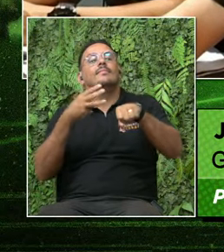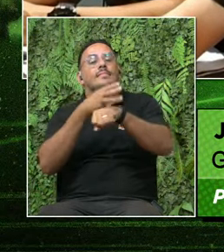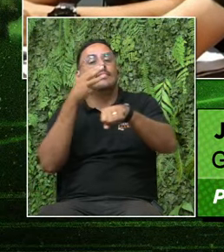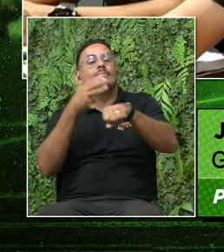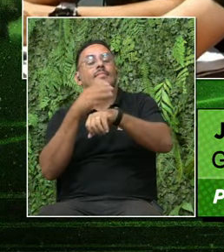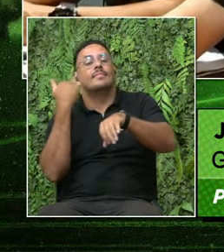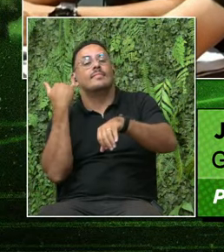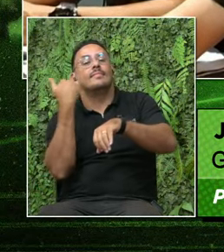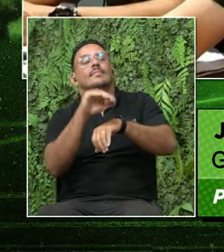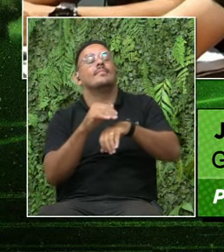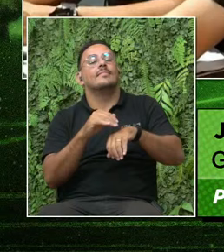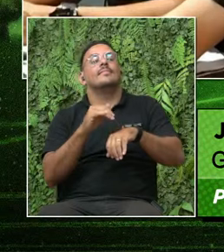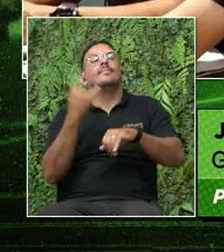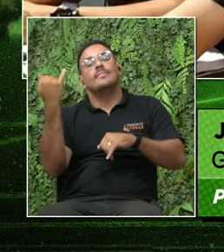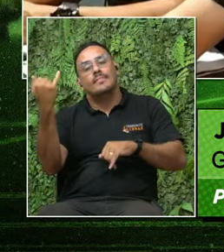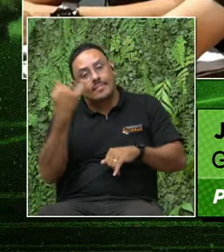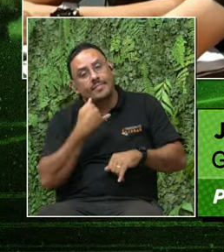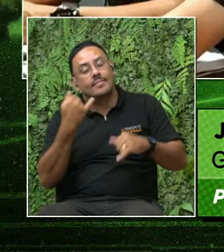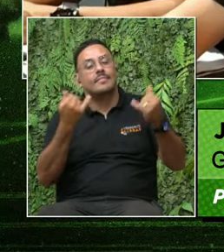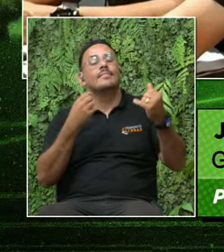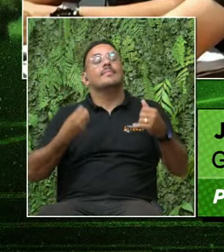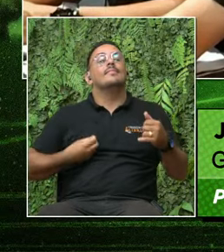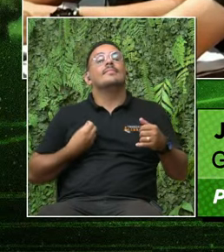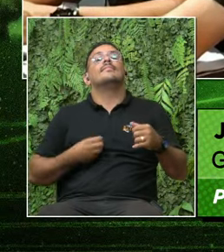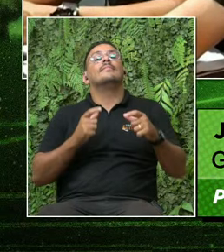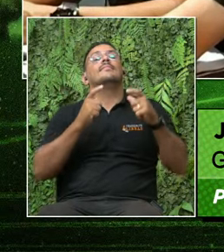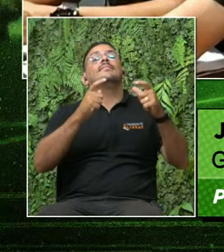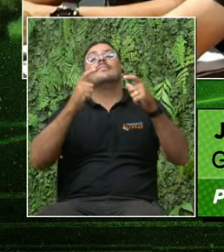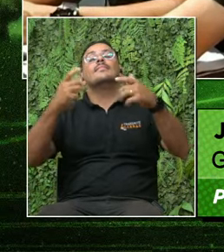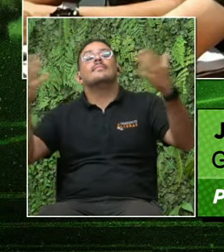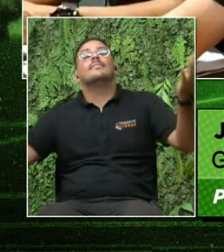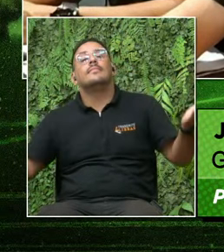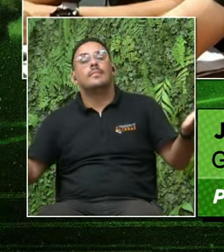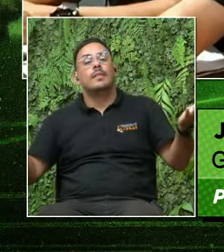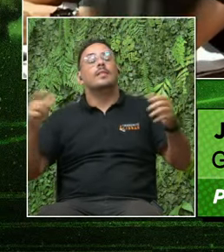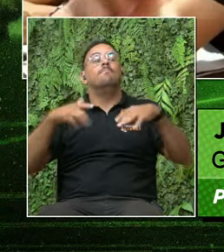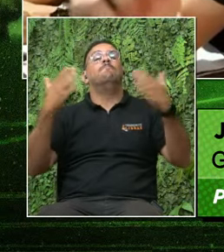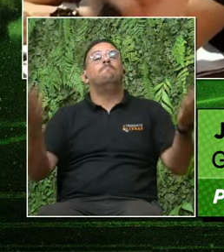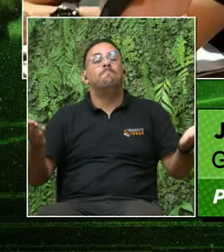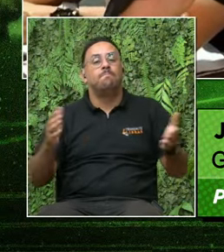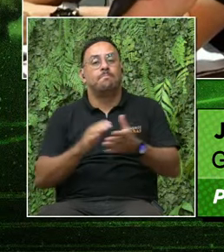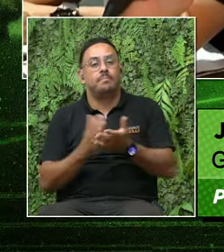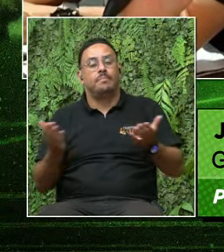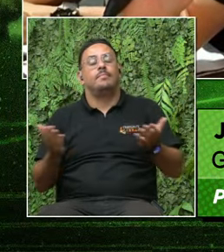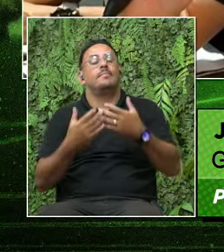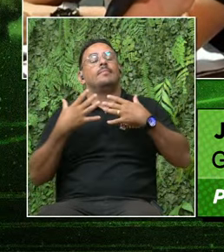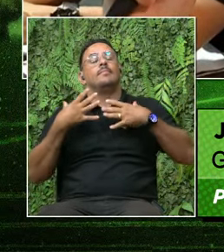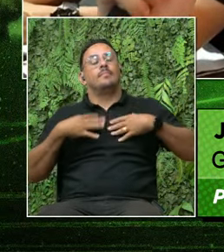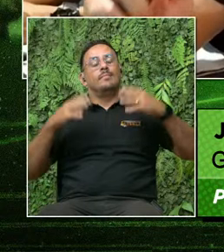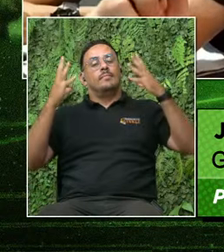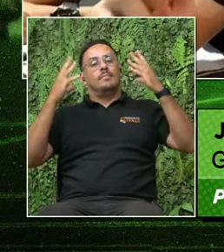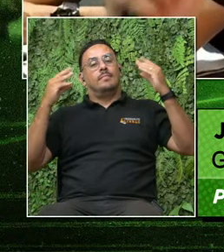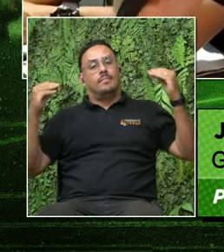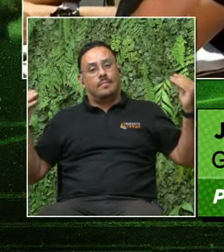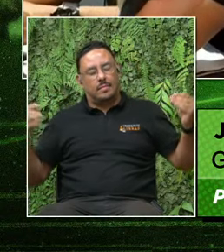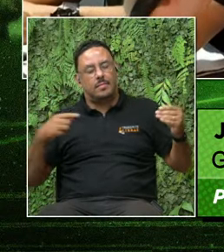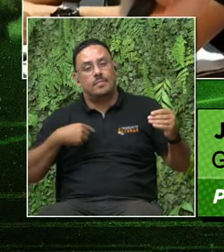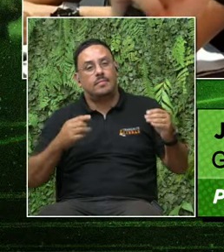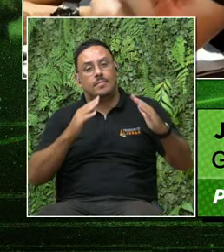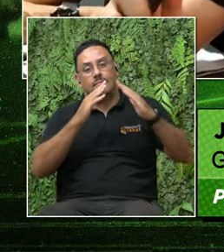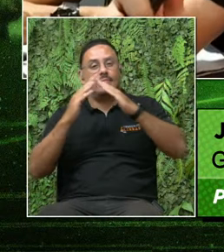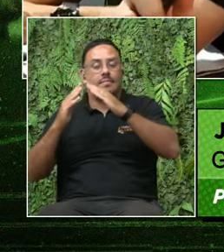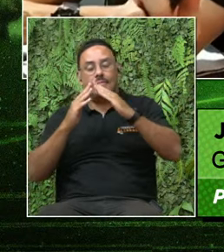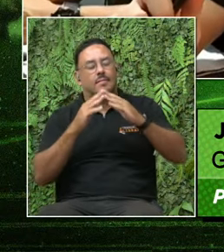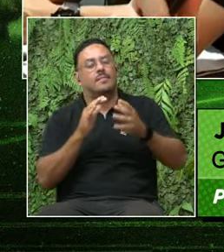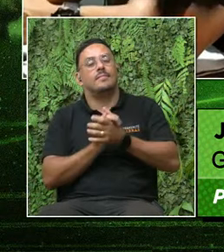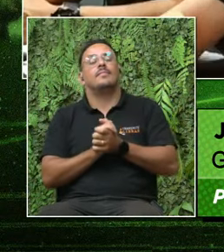sinal de fumaça fala que vocês estão vivos Cadê você Cadê você rapaz então hoje vai ser uma tranquilidade para dormir lá na minha vizinhança